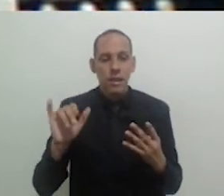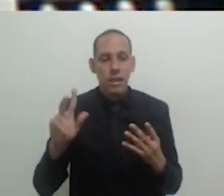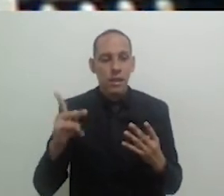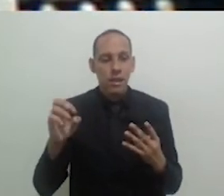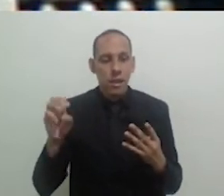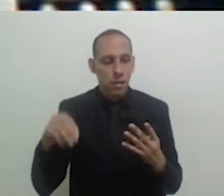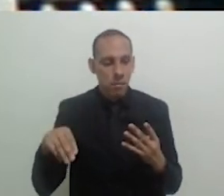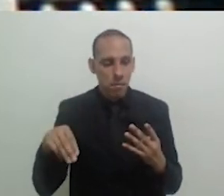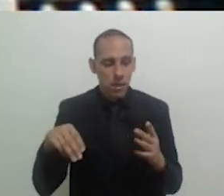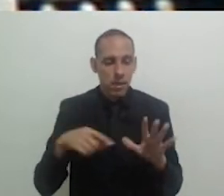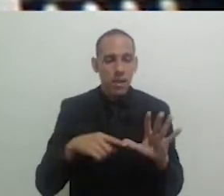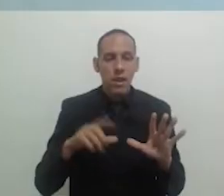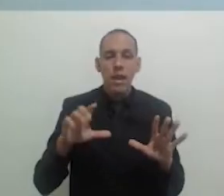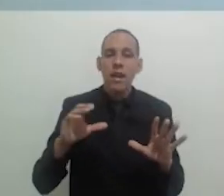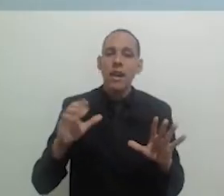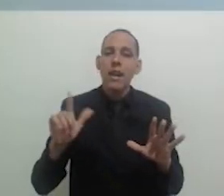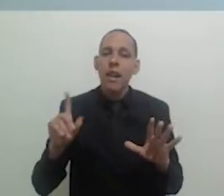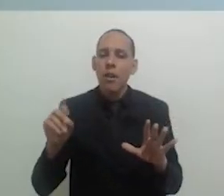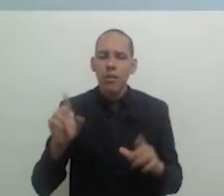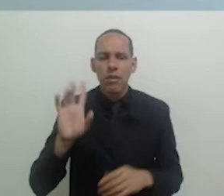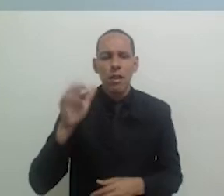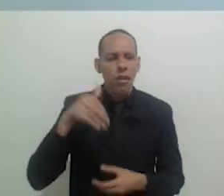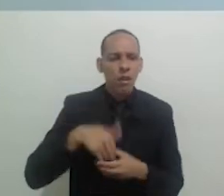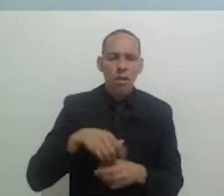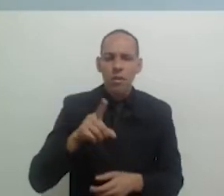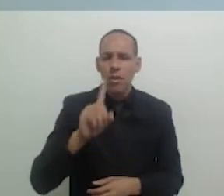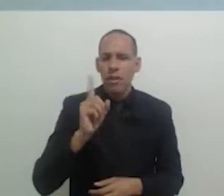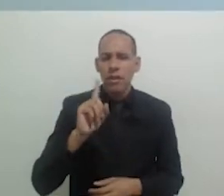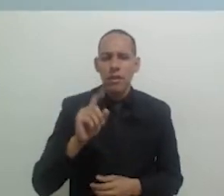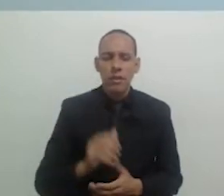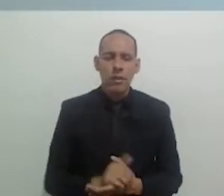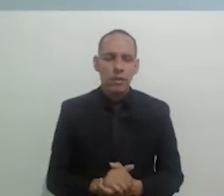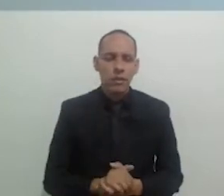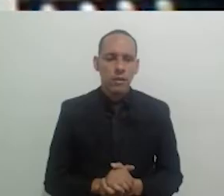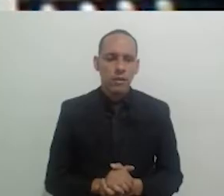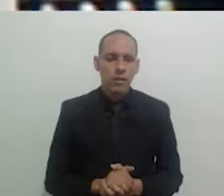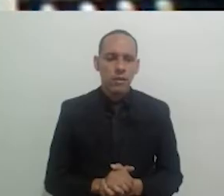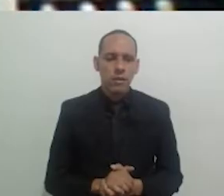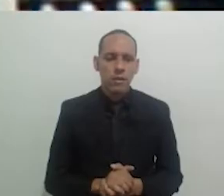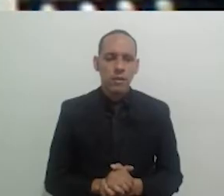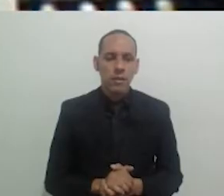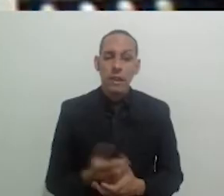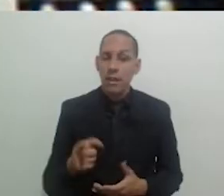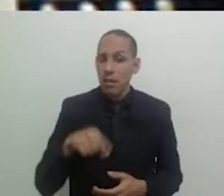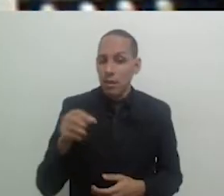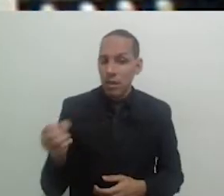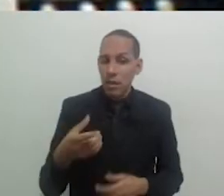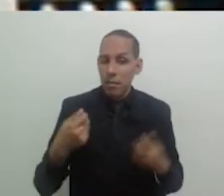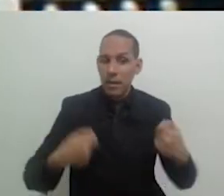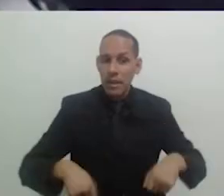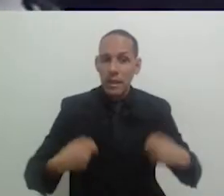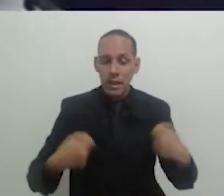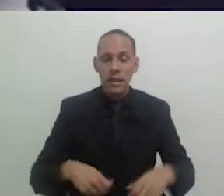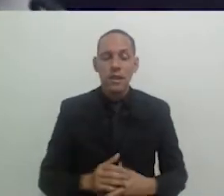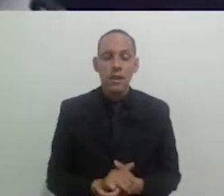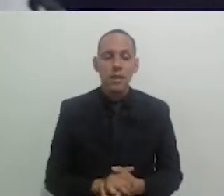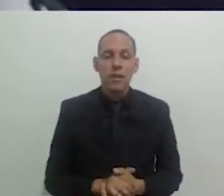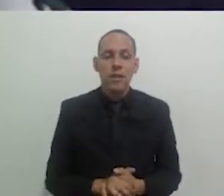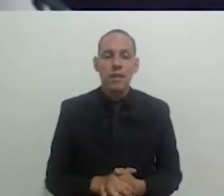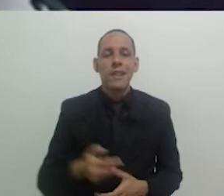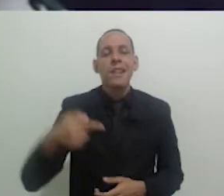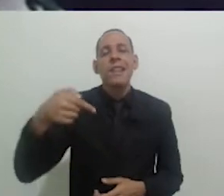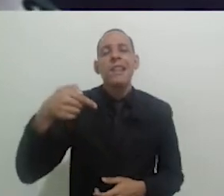presidente, eu não votei nesse processo, não. Então, tem que atualizar aqui. O meu está desatualizado. 7